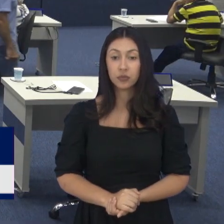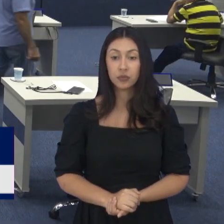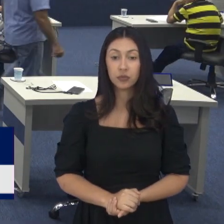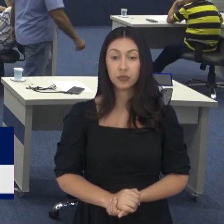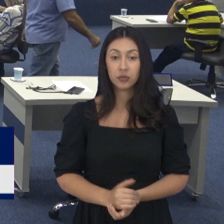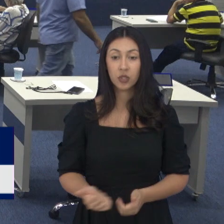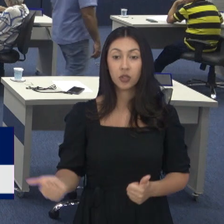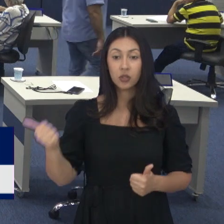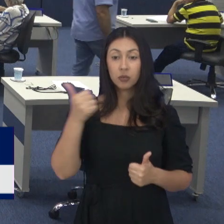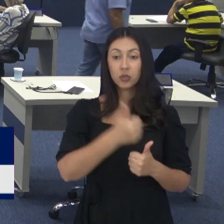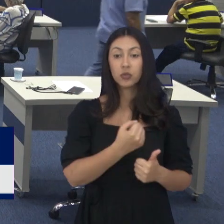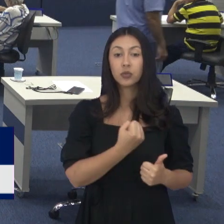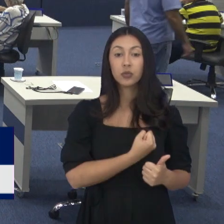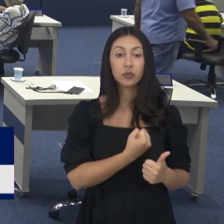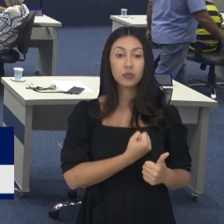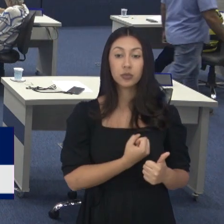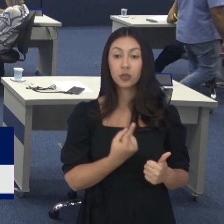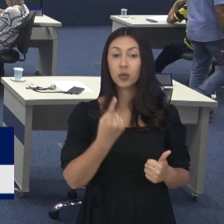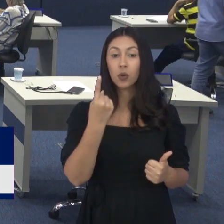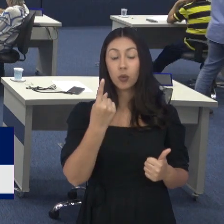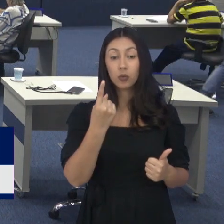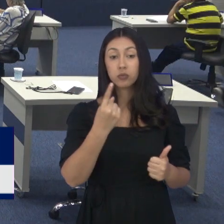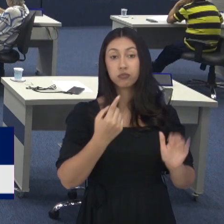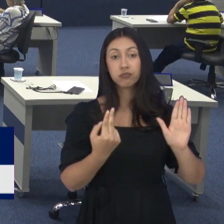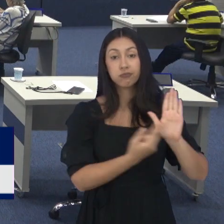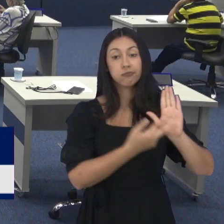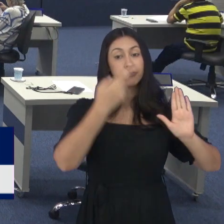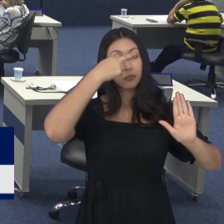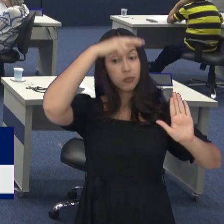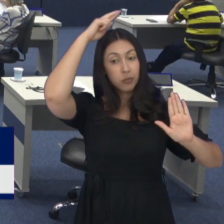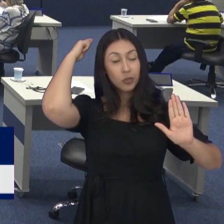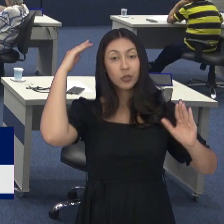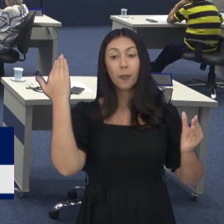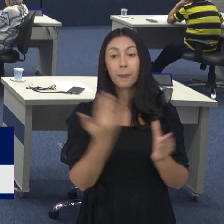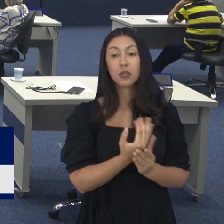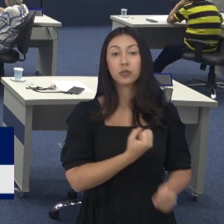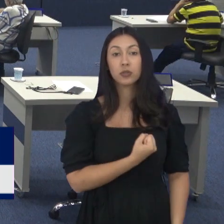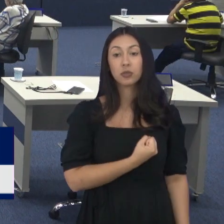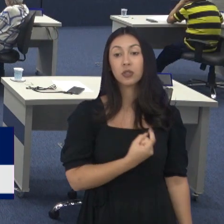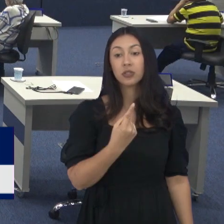autoria do vereador Robertinho da Padaria, ao processo número